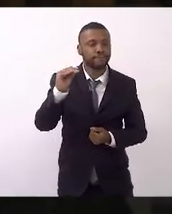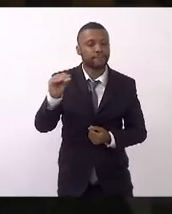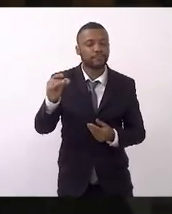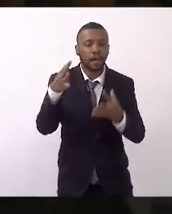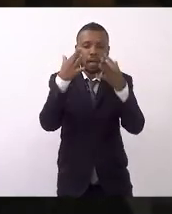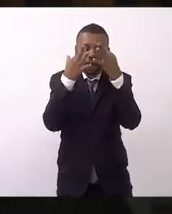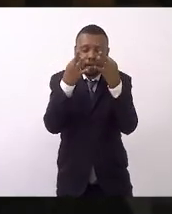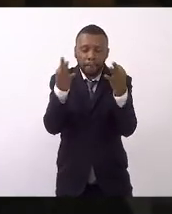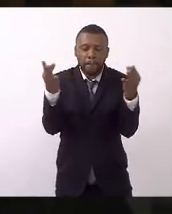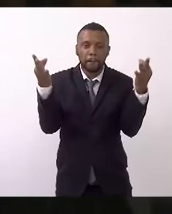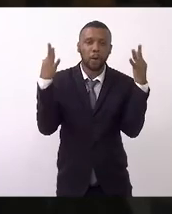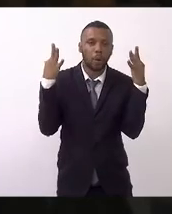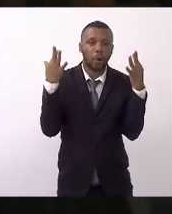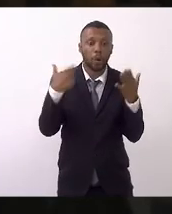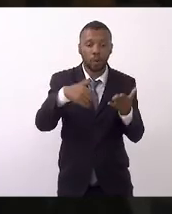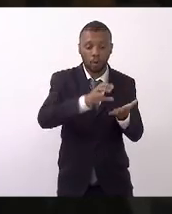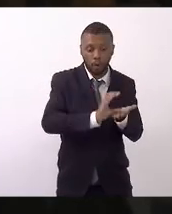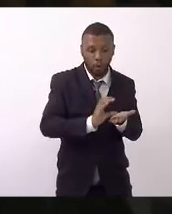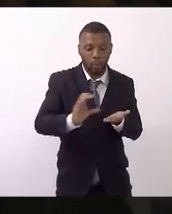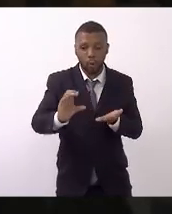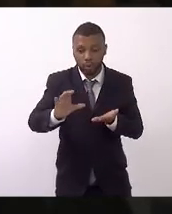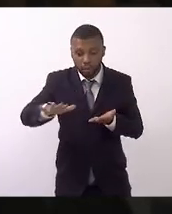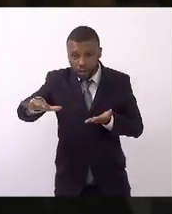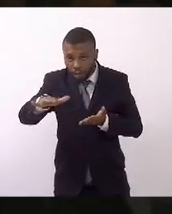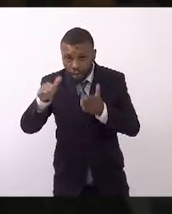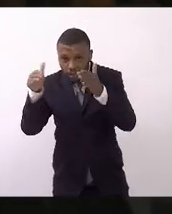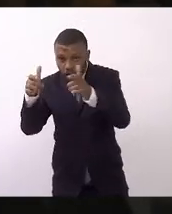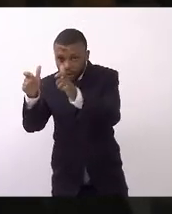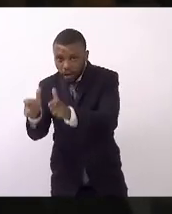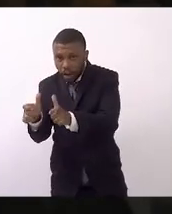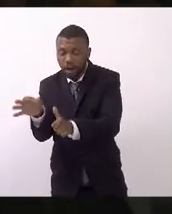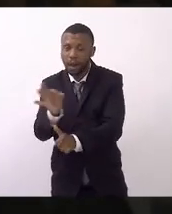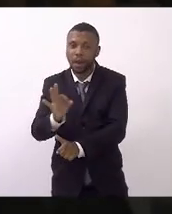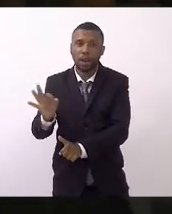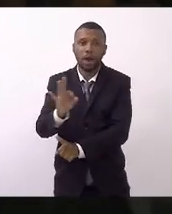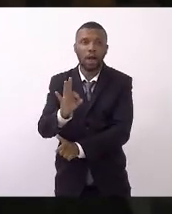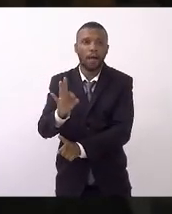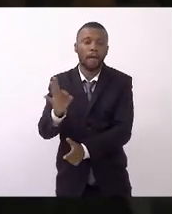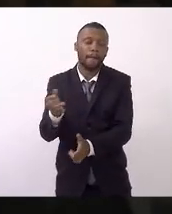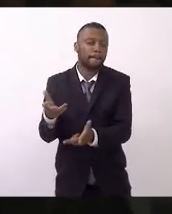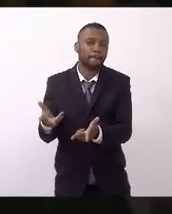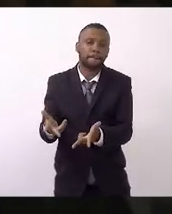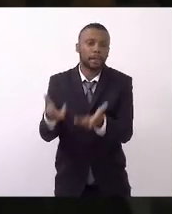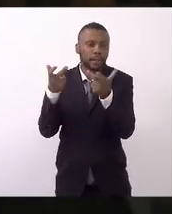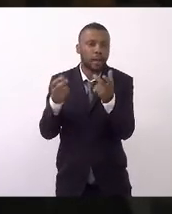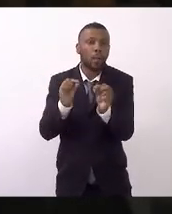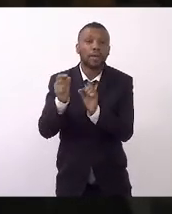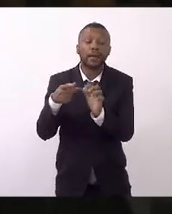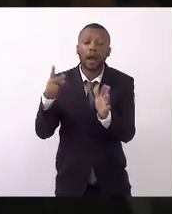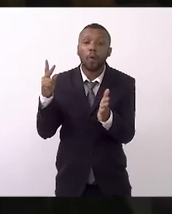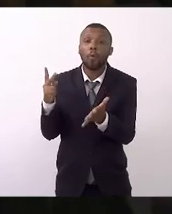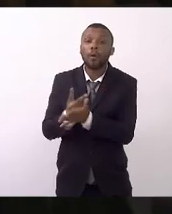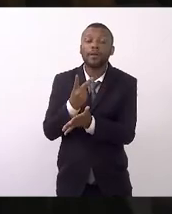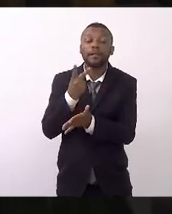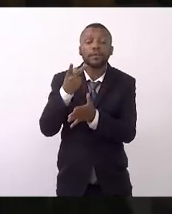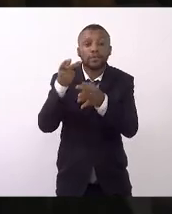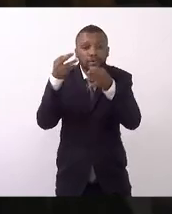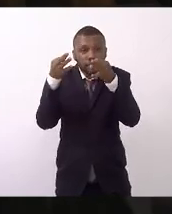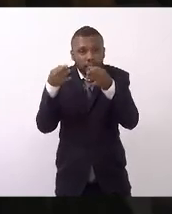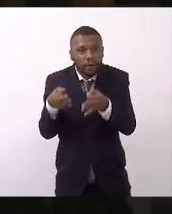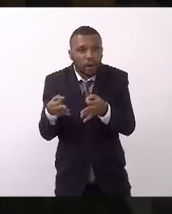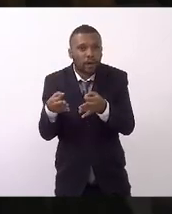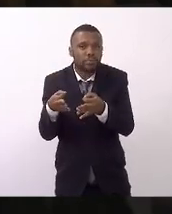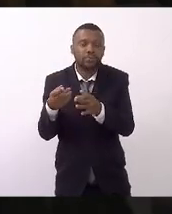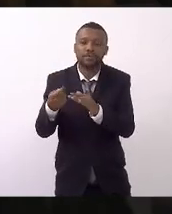e os recursos não vão para essas regiões. Vide o que tem de fato